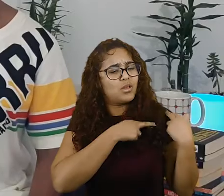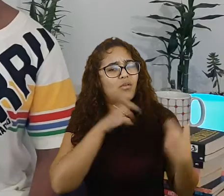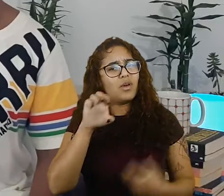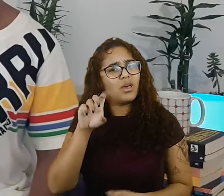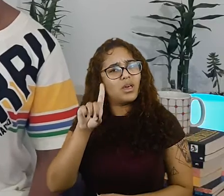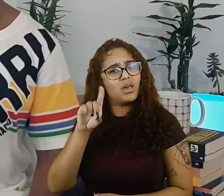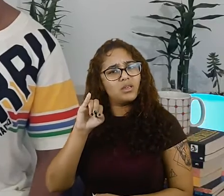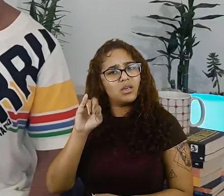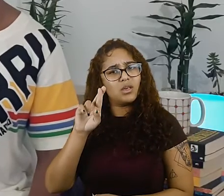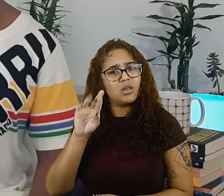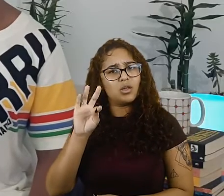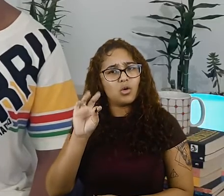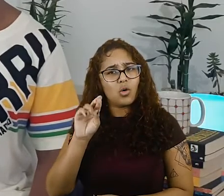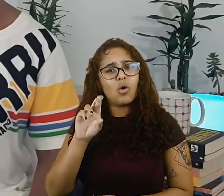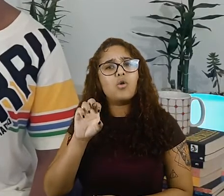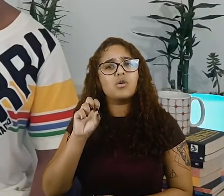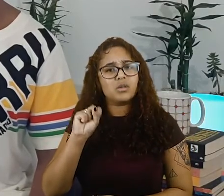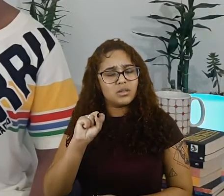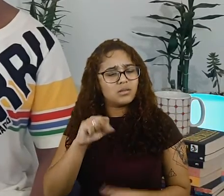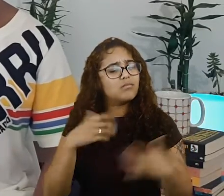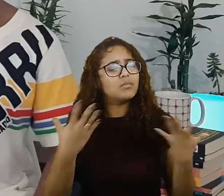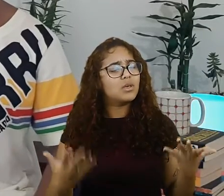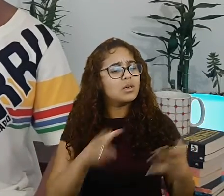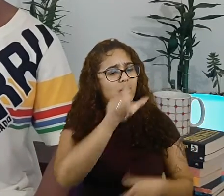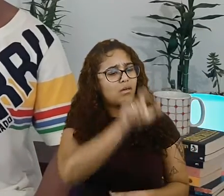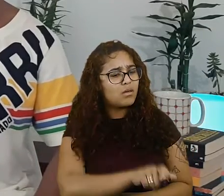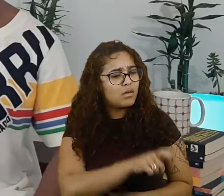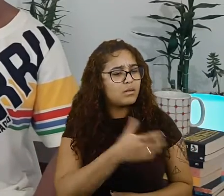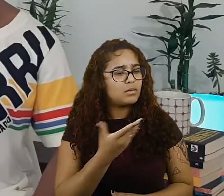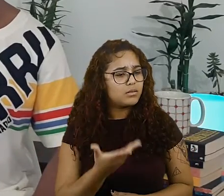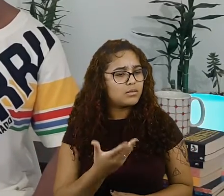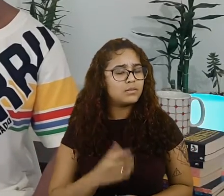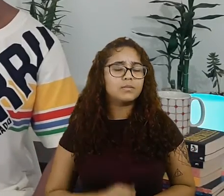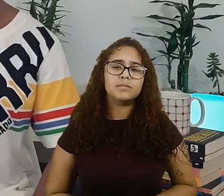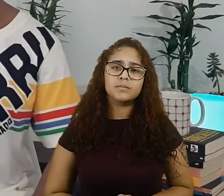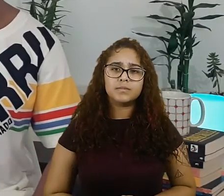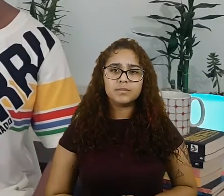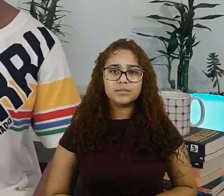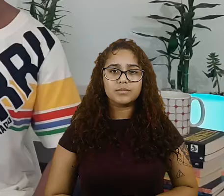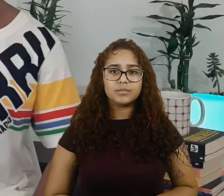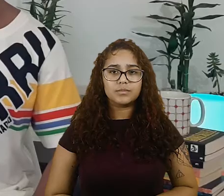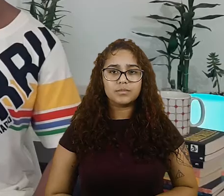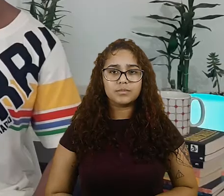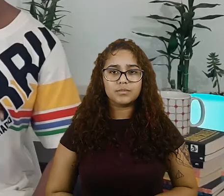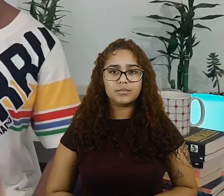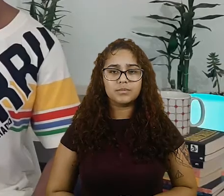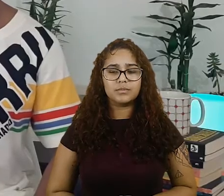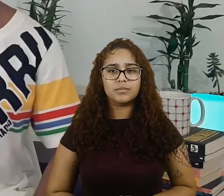os editores brasileiros? Quem são os editores dessas grandes editoras?